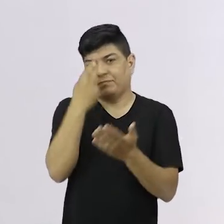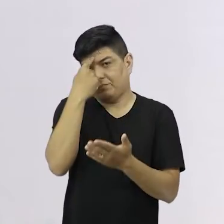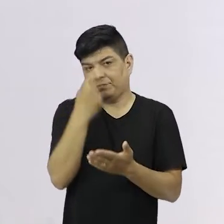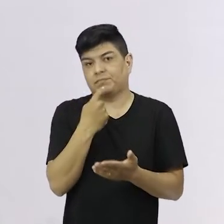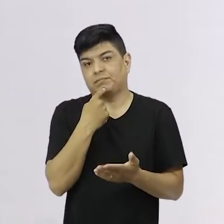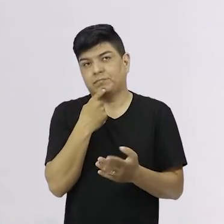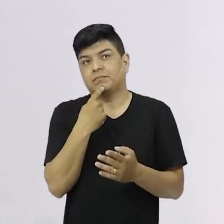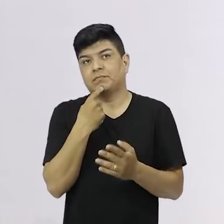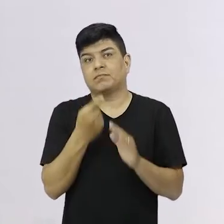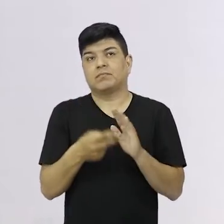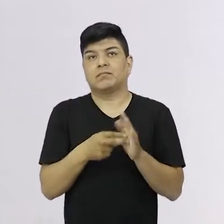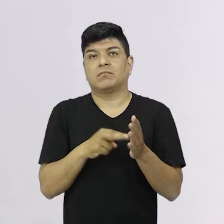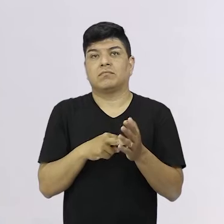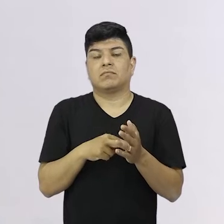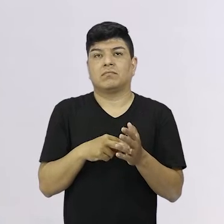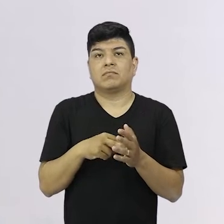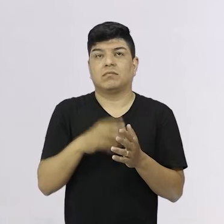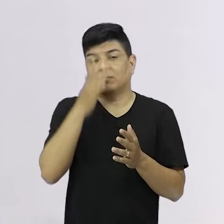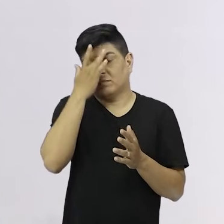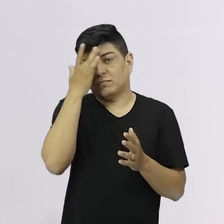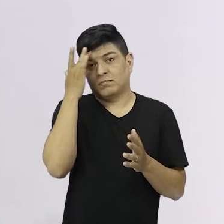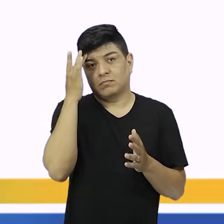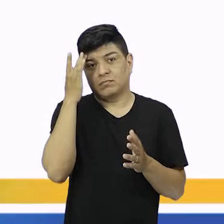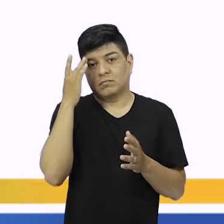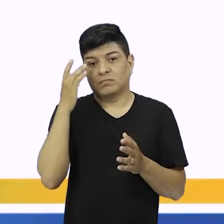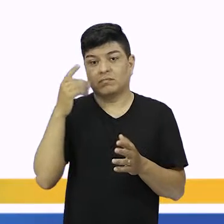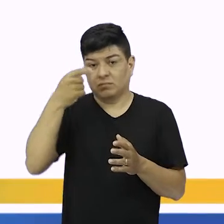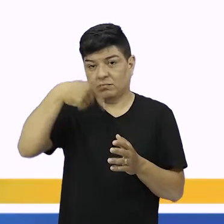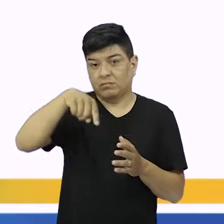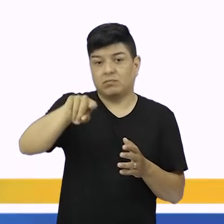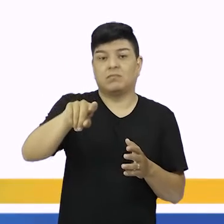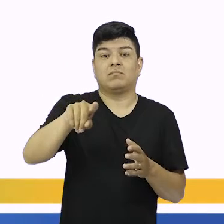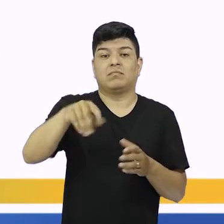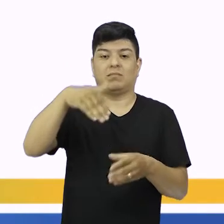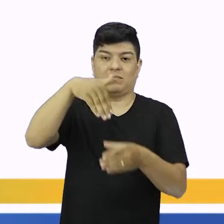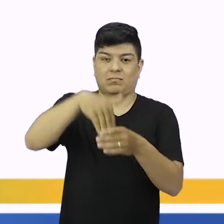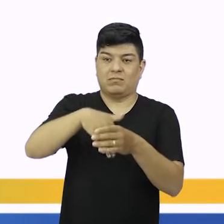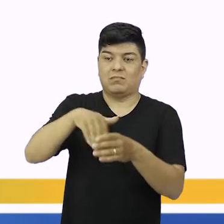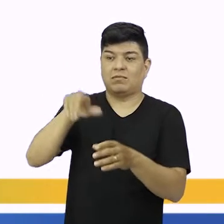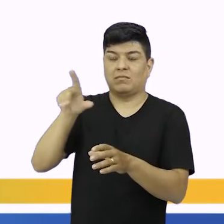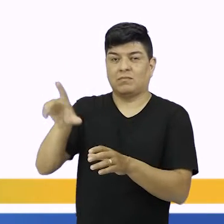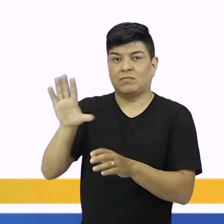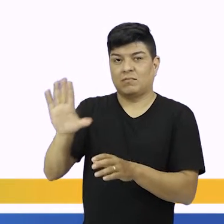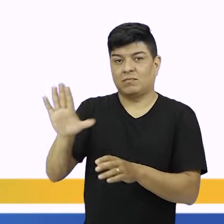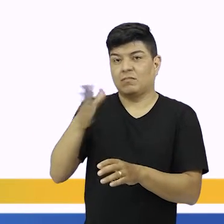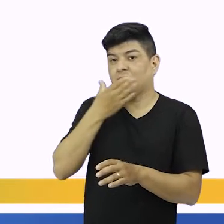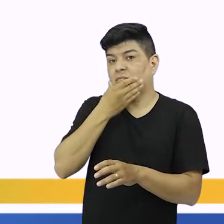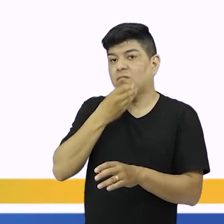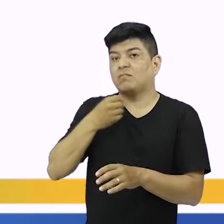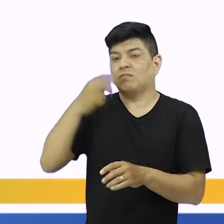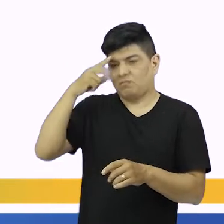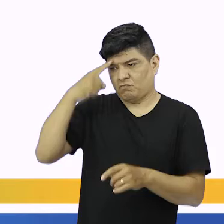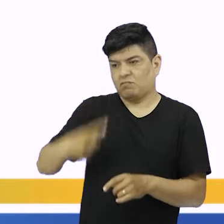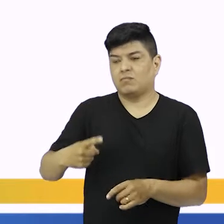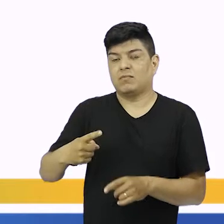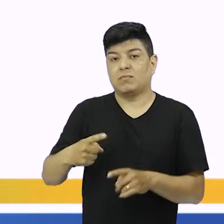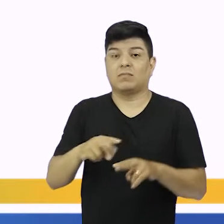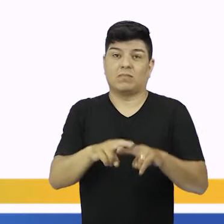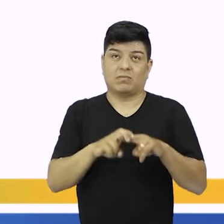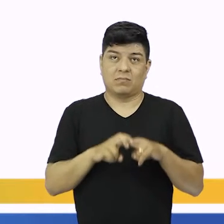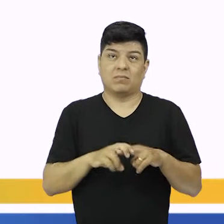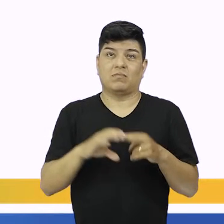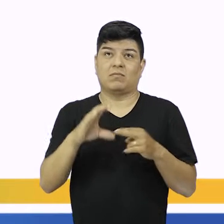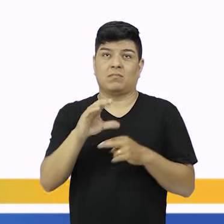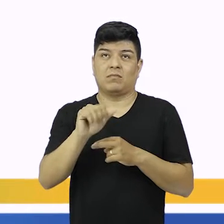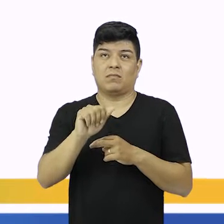voto. Era um voto onde as pessoas eram levadas a votarem naquela pessoa que o coronel dizia, né? E aí o cabresto, ele